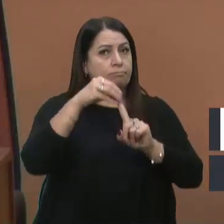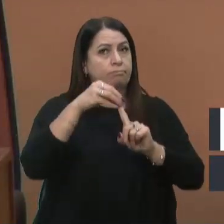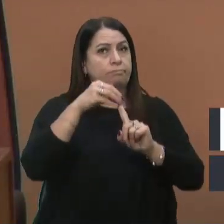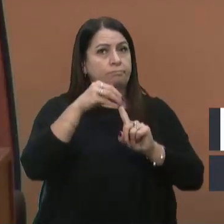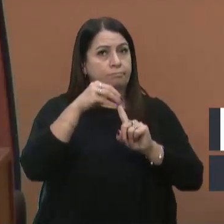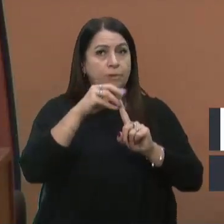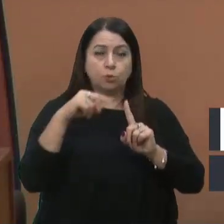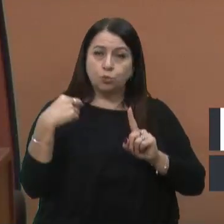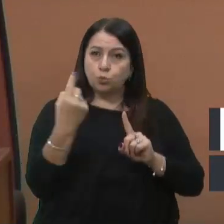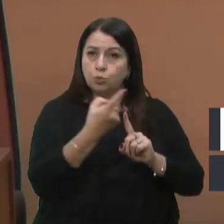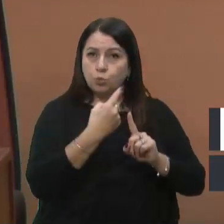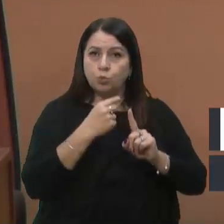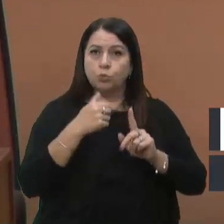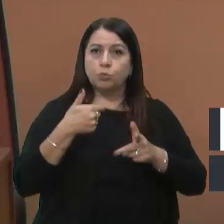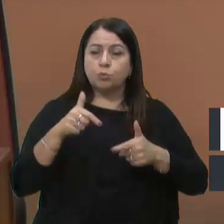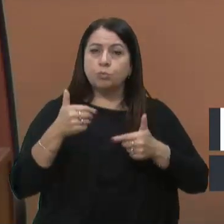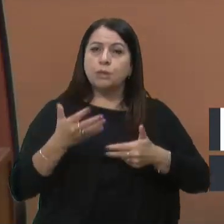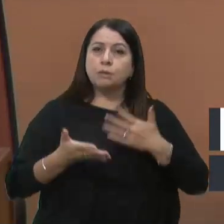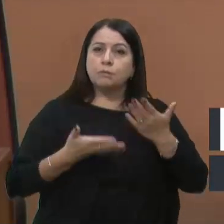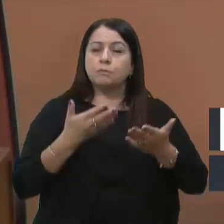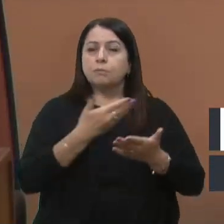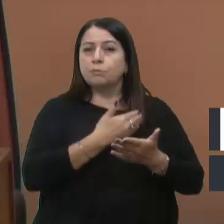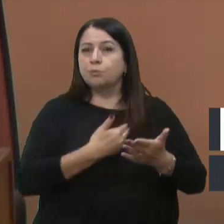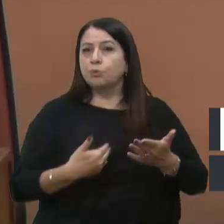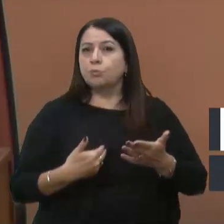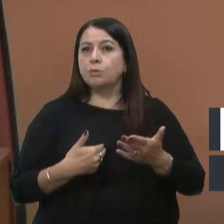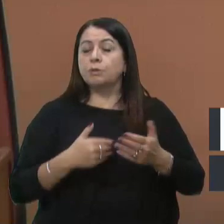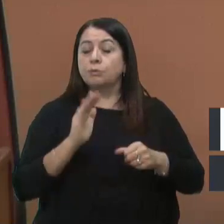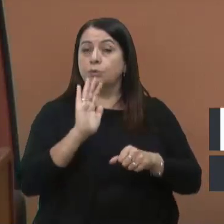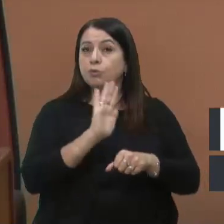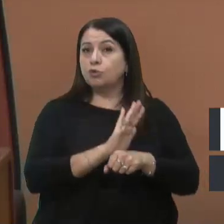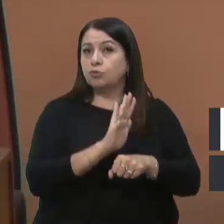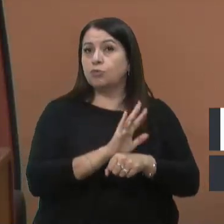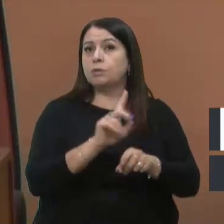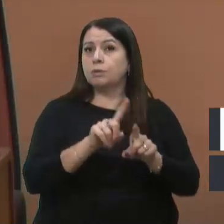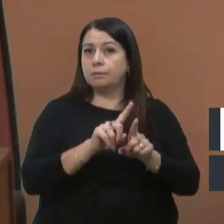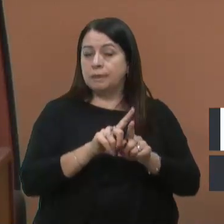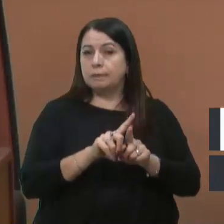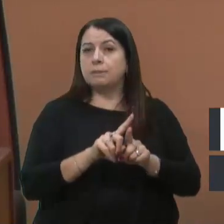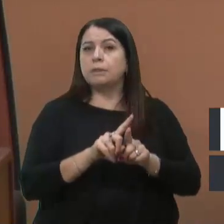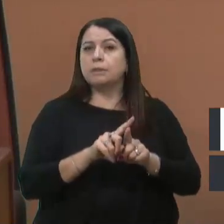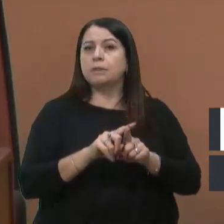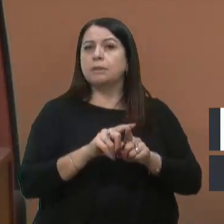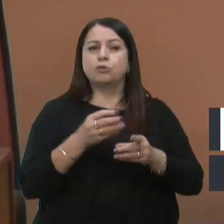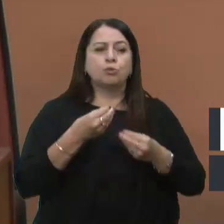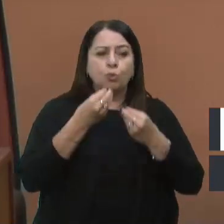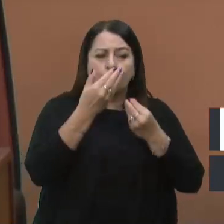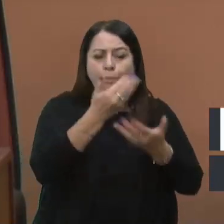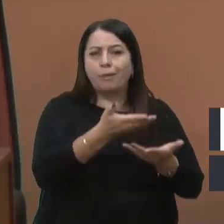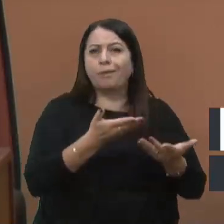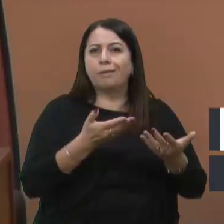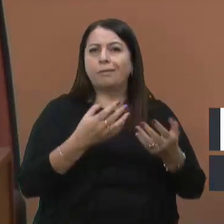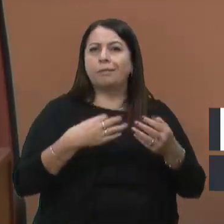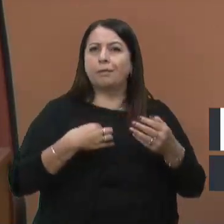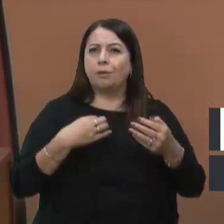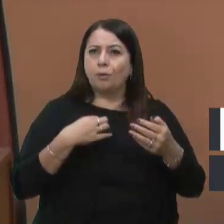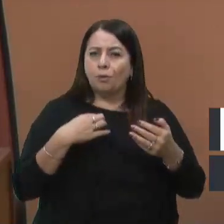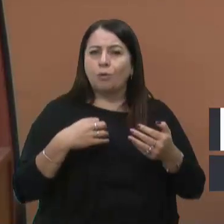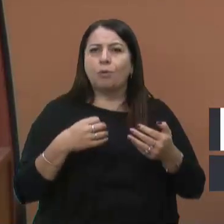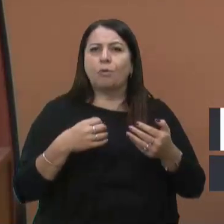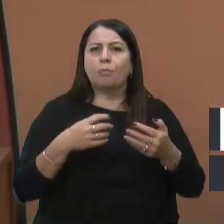a todos os serviços públicos dando assistência de mantimentos roupas